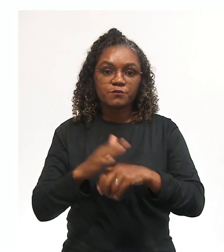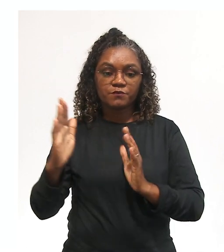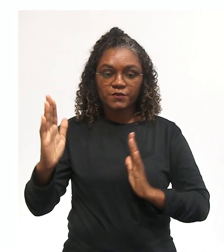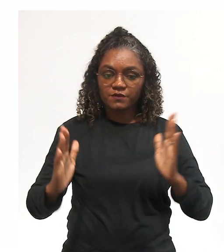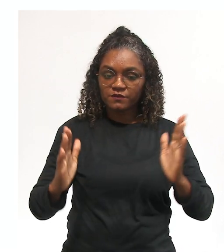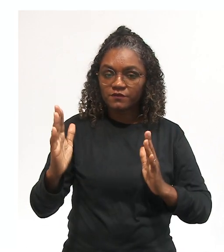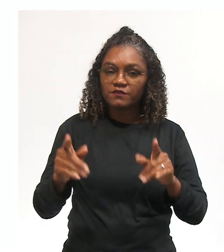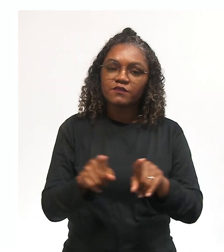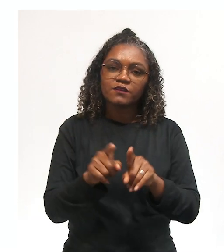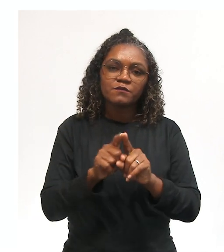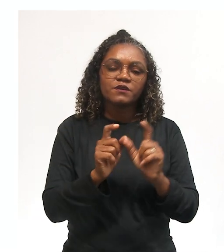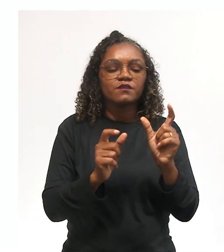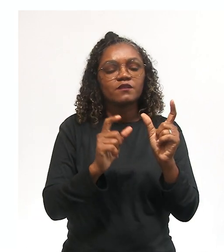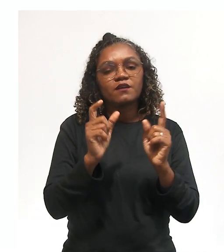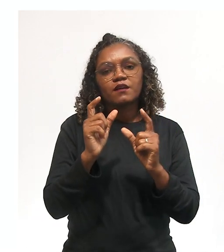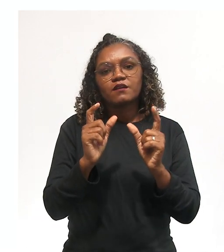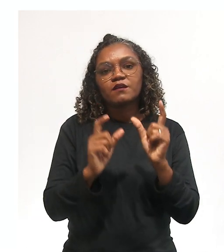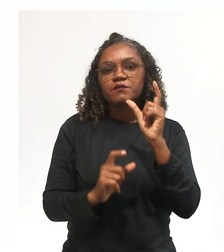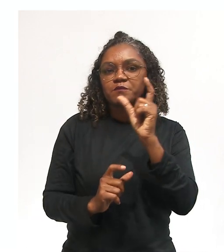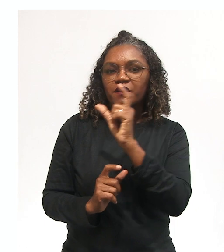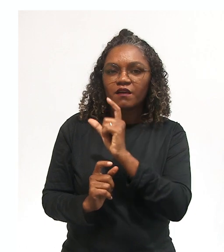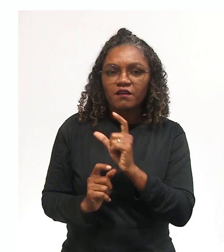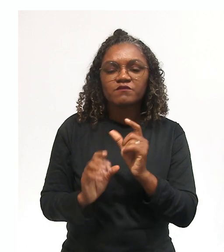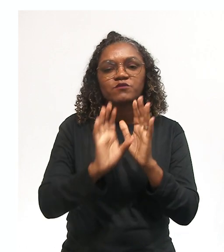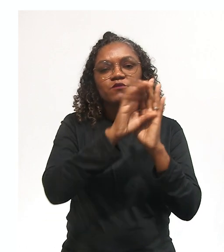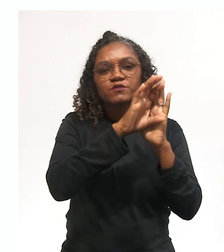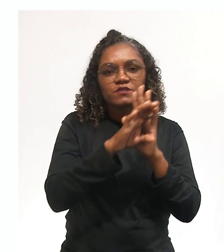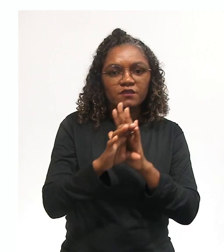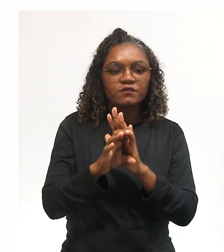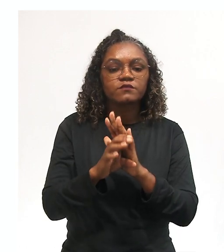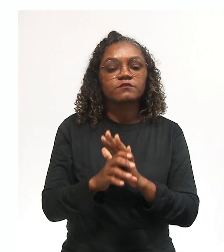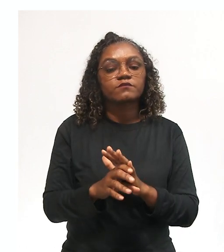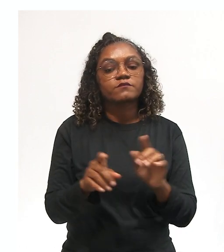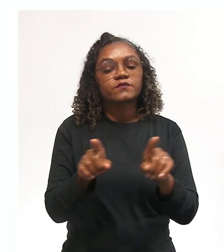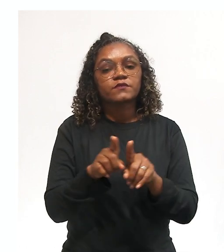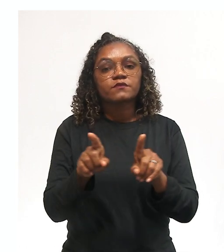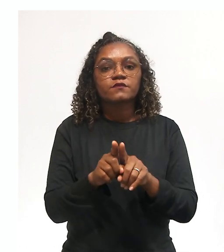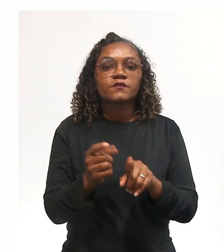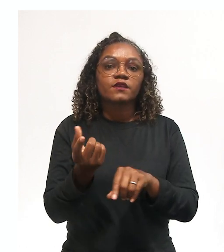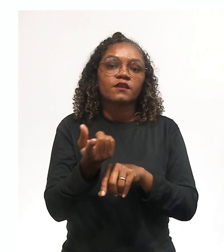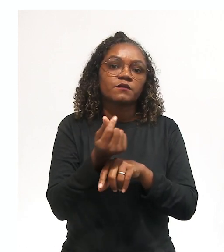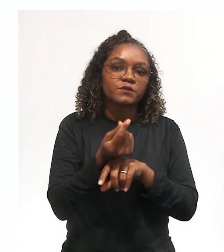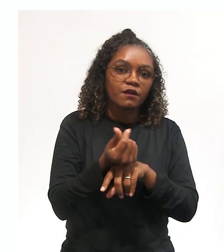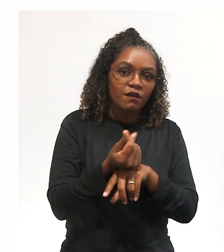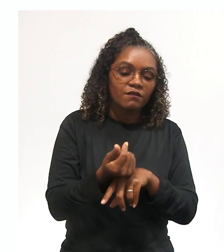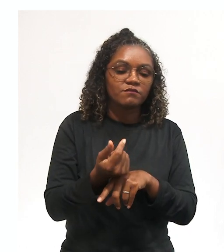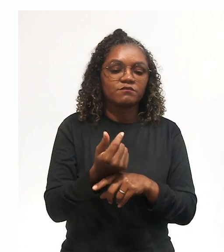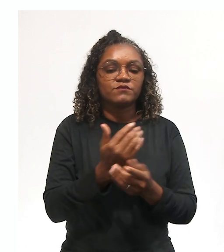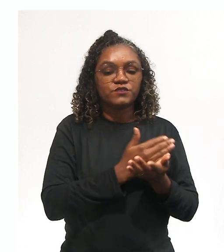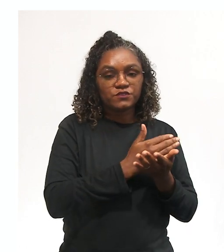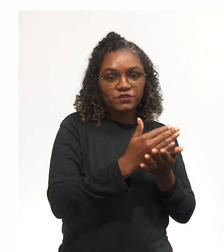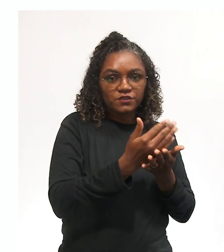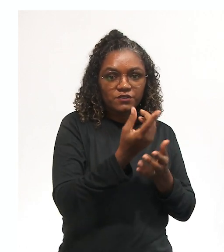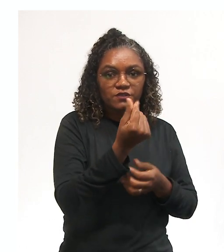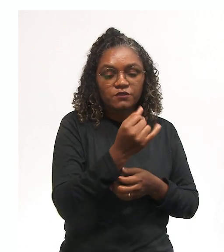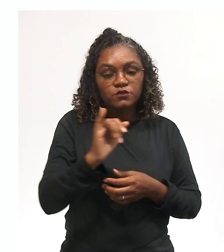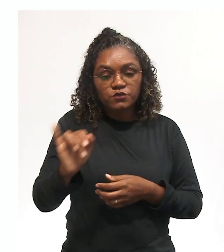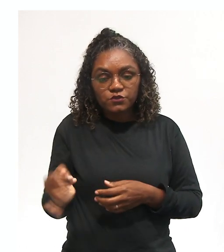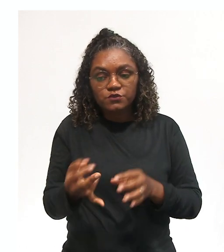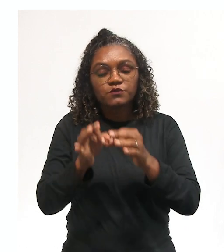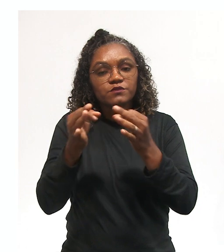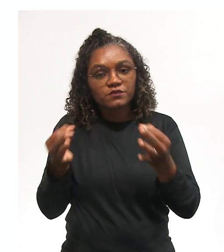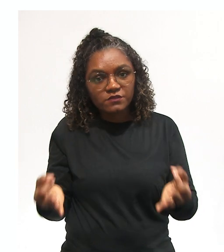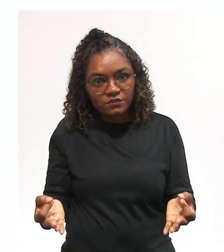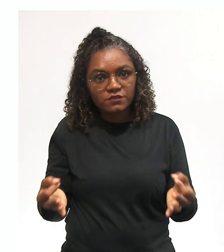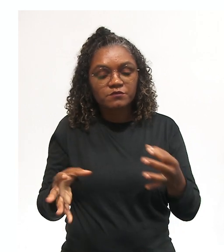que nós apresentamos a vocês. Nós falamos sobre capital, falamos sobre juros e falamos